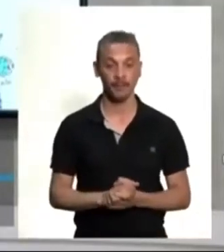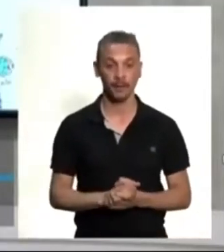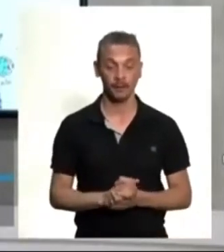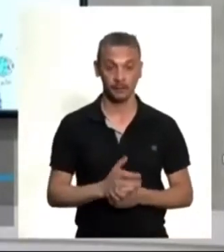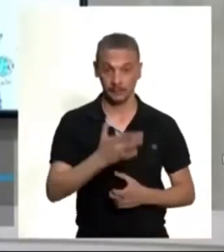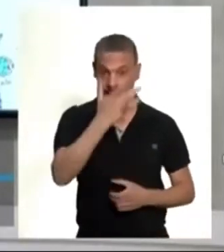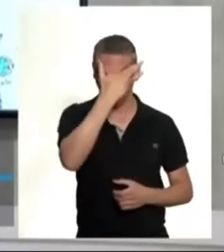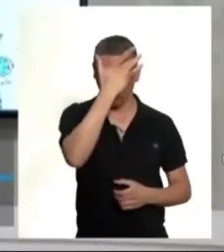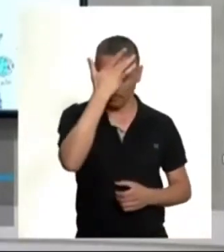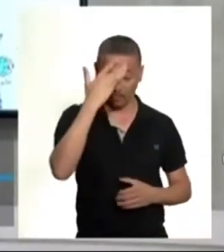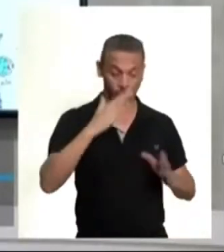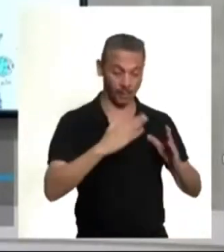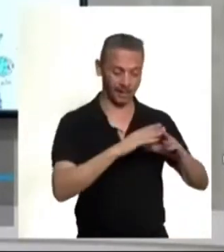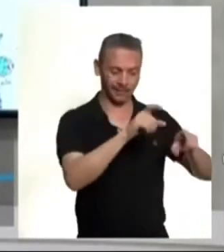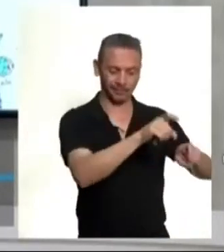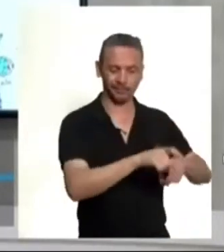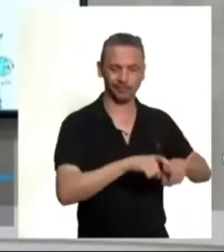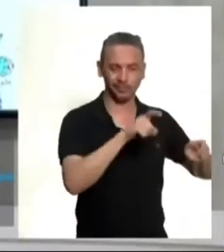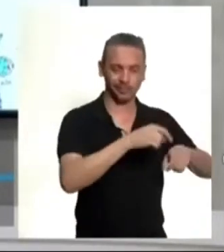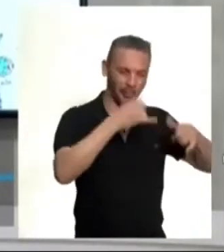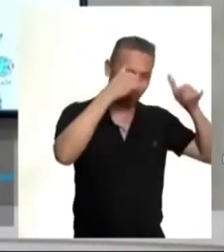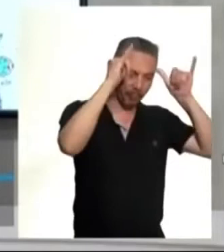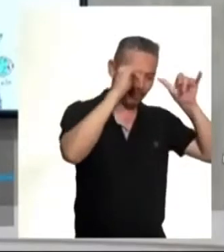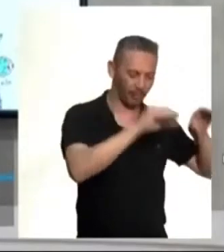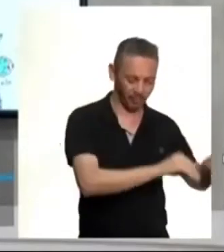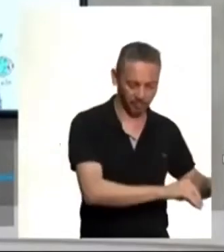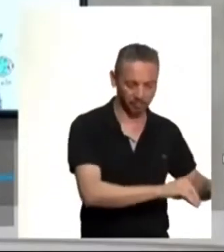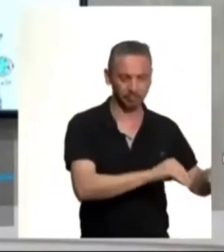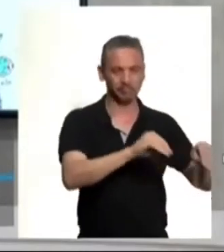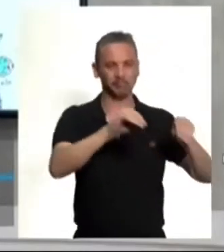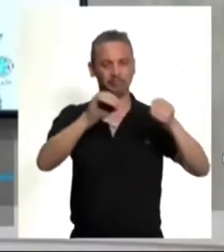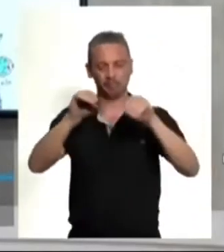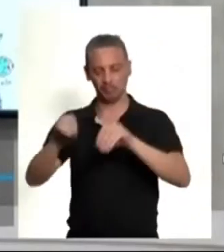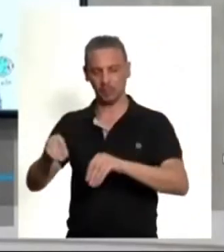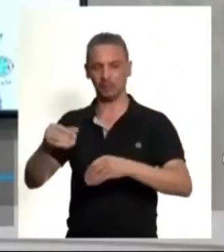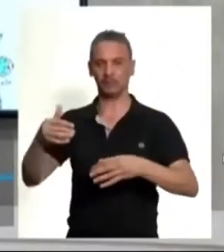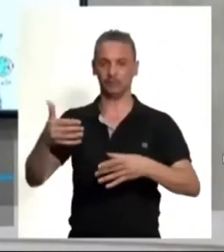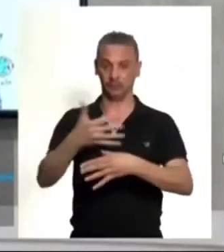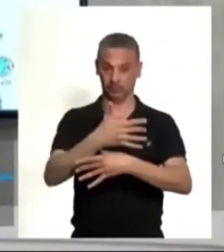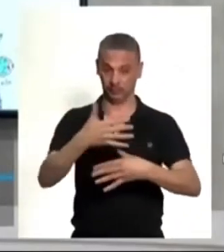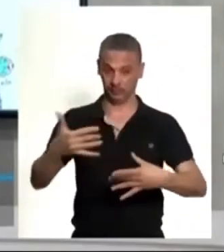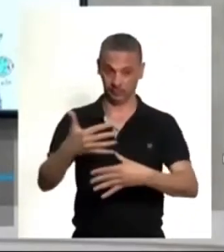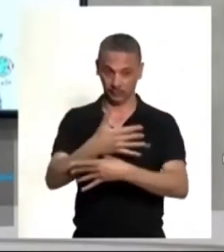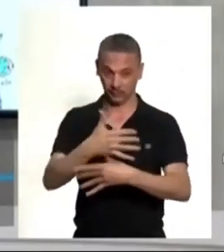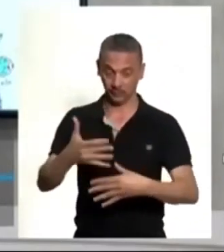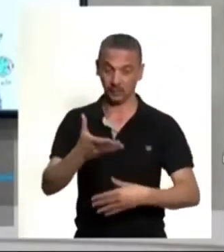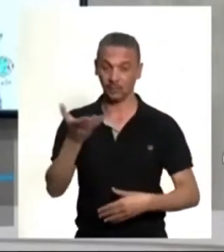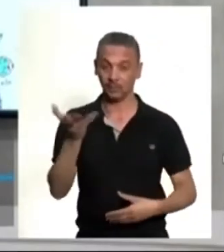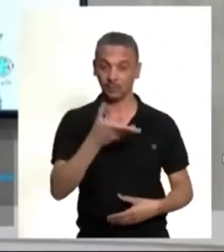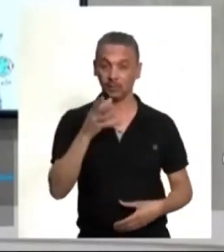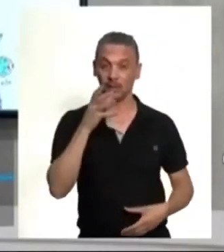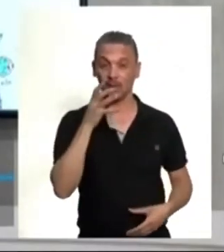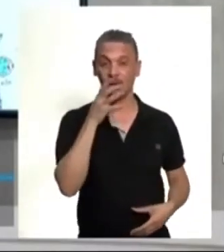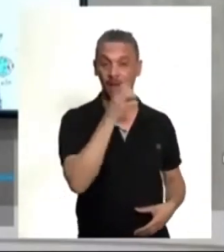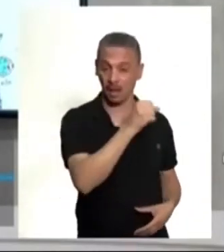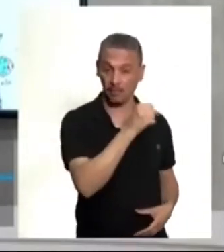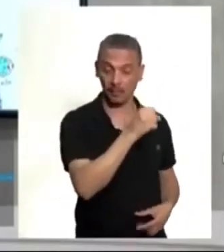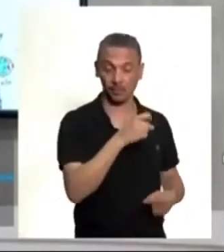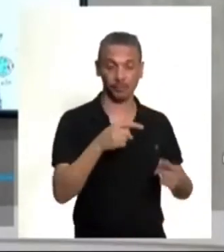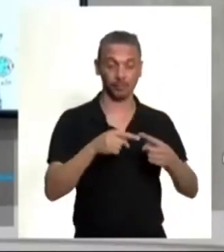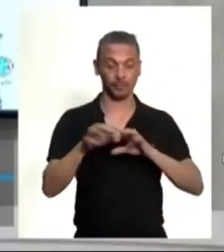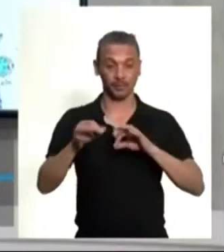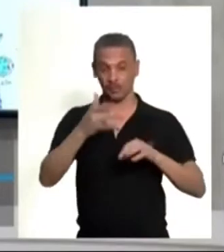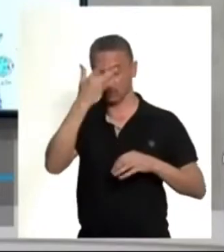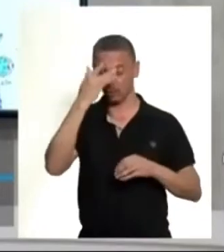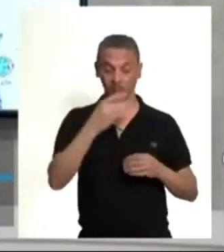no rápido processo do êxodo rural, e você que já entendeu o que foi o êxodo rural foi uma saída em